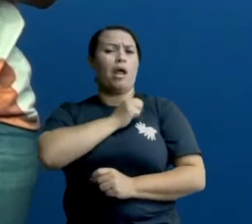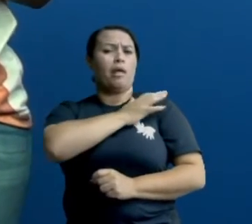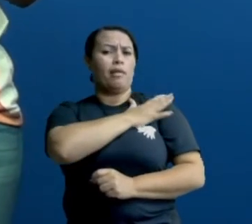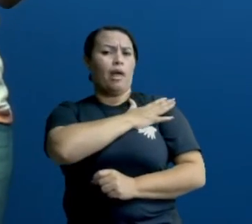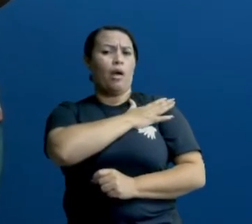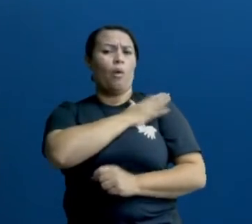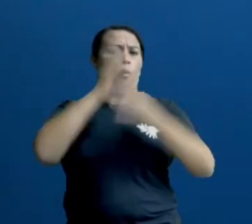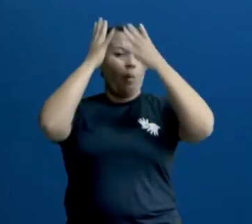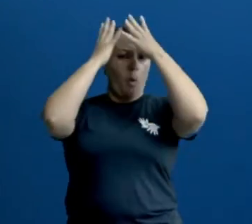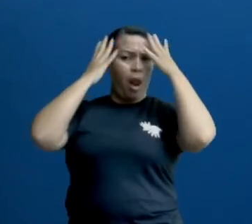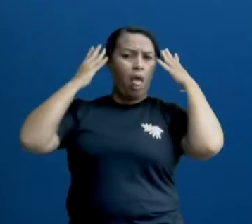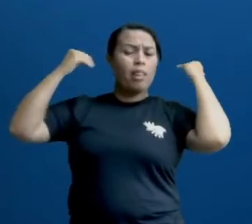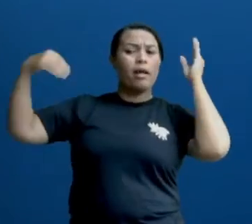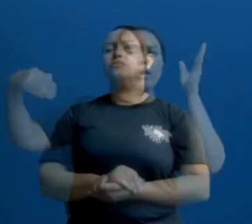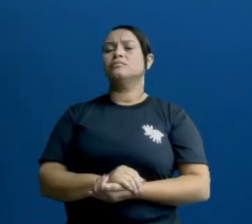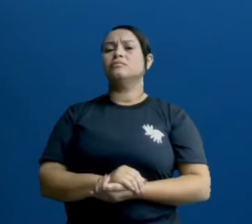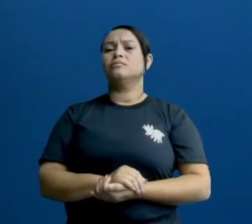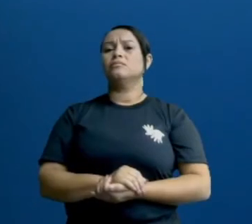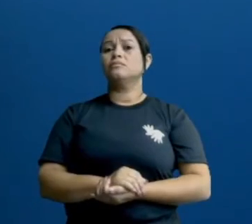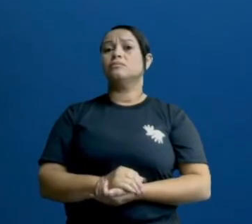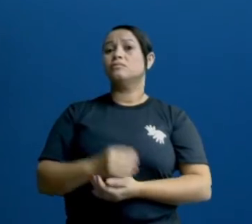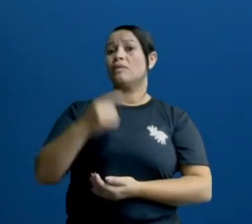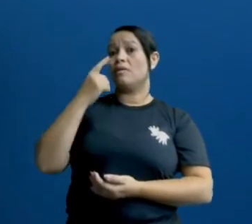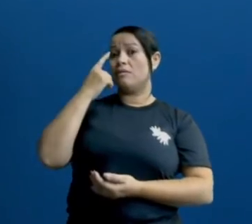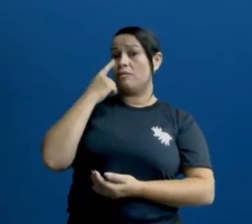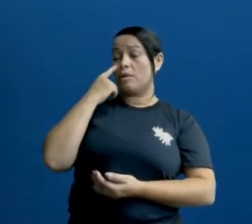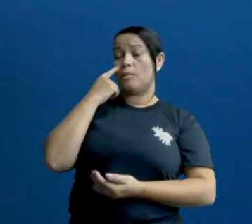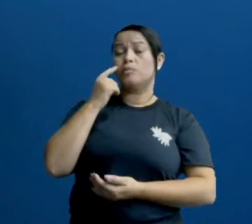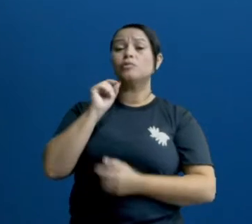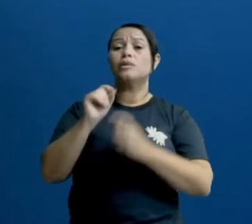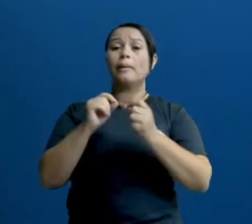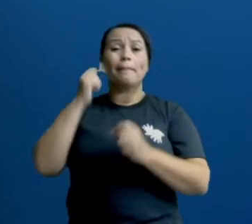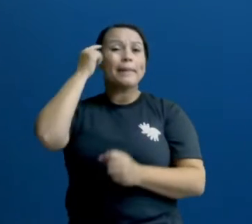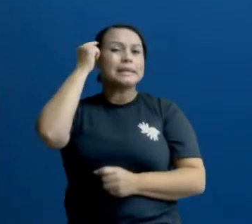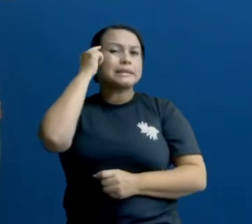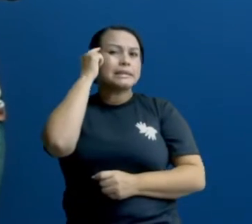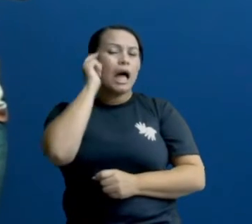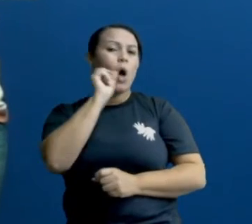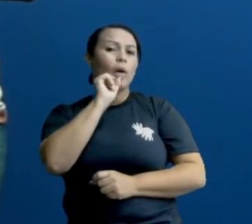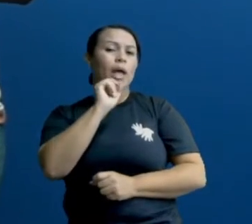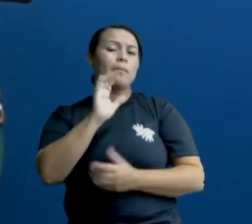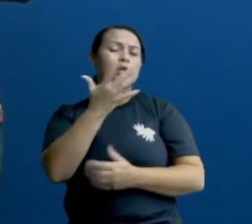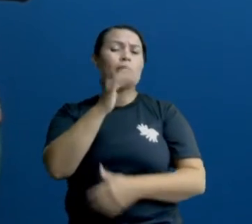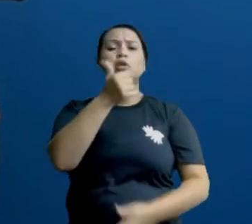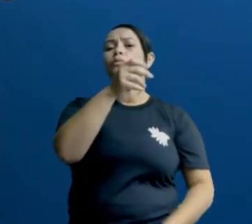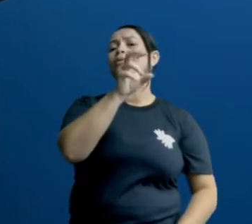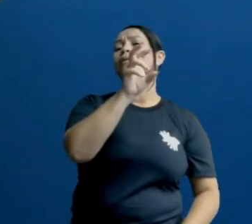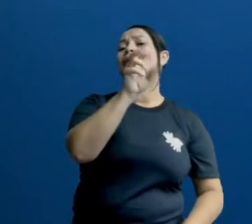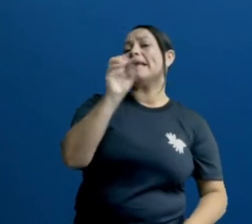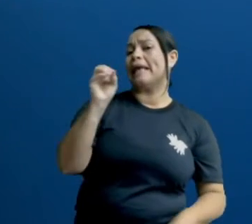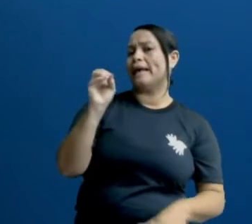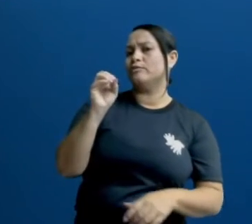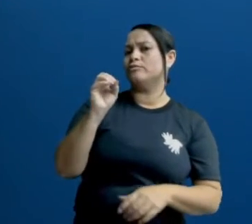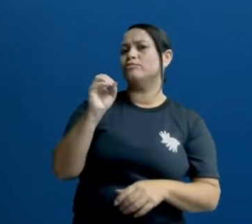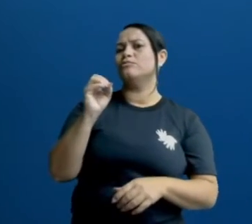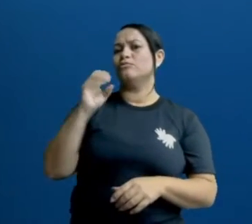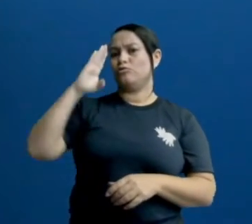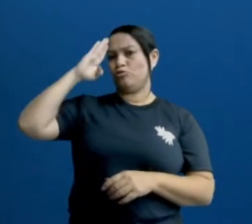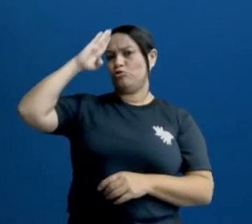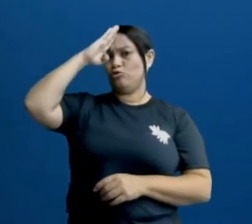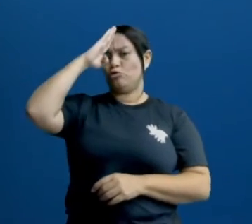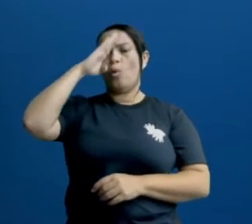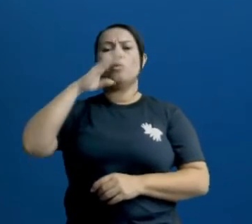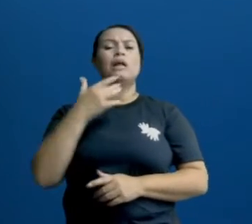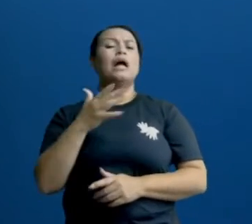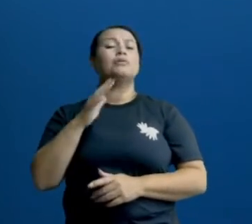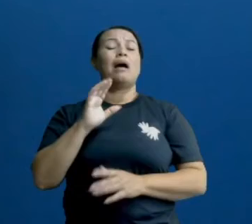ele chegou com muitos soldados, né? Vamos supor que foram 1.500 soldados. Mas ao final da batalha a gente